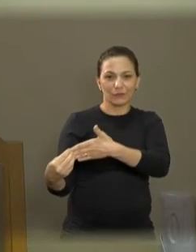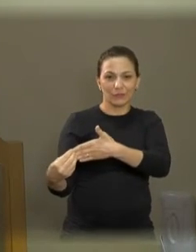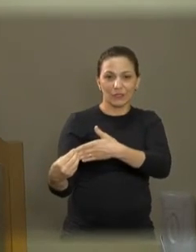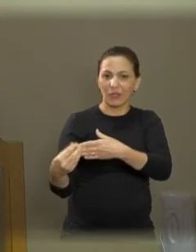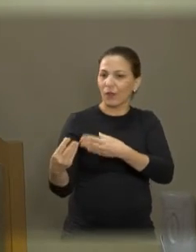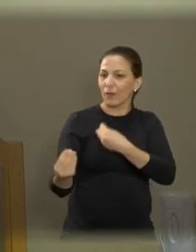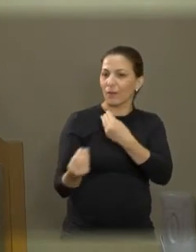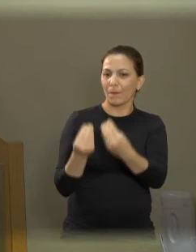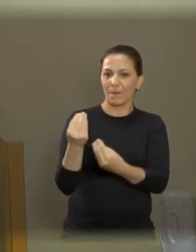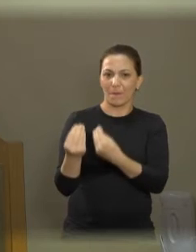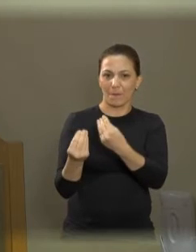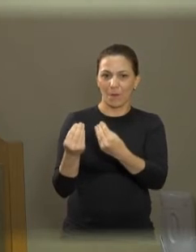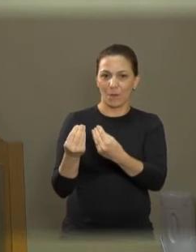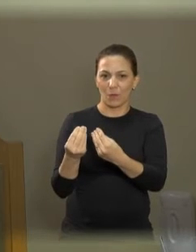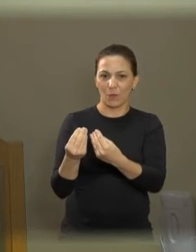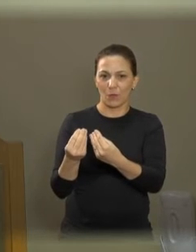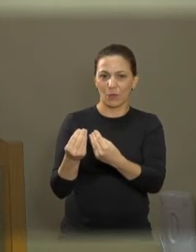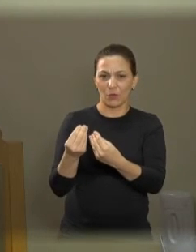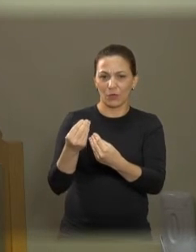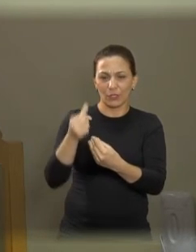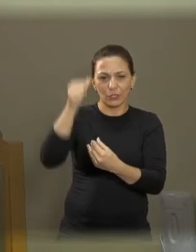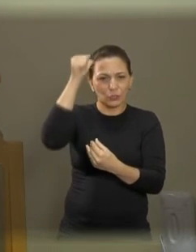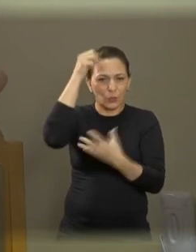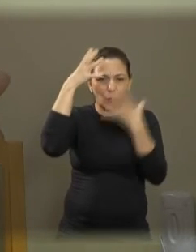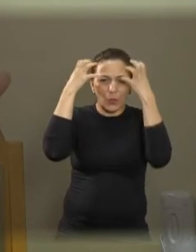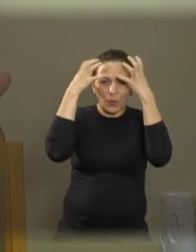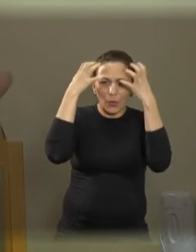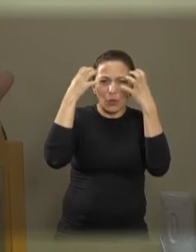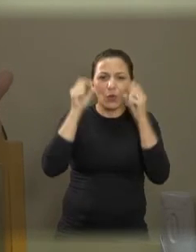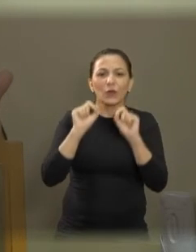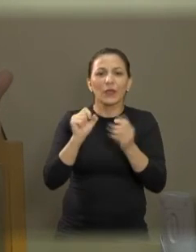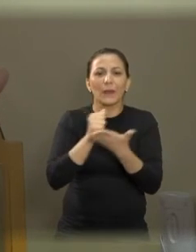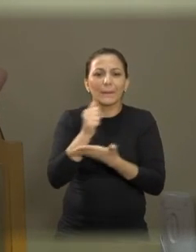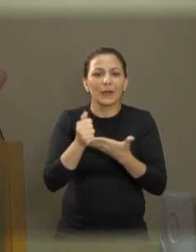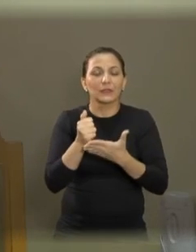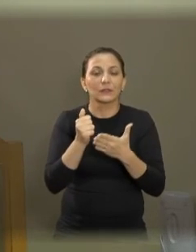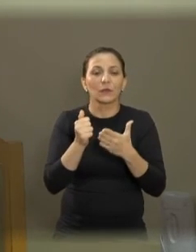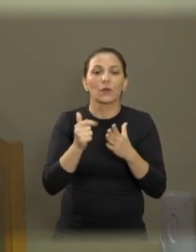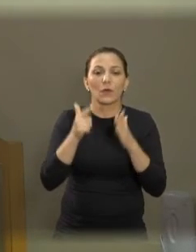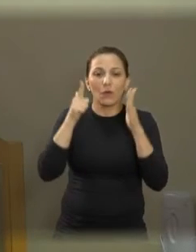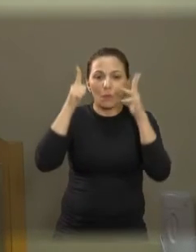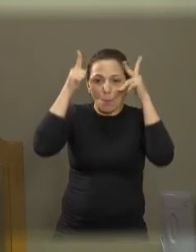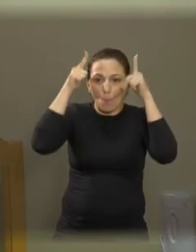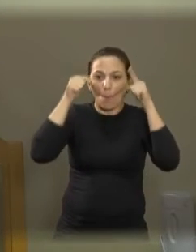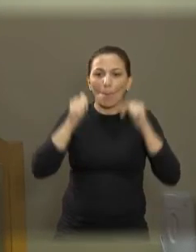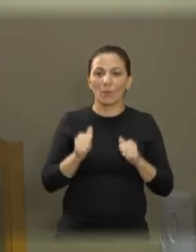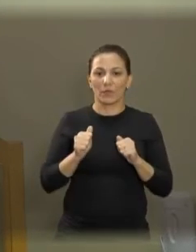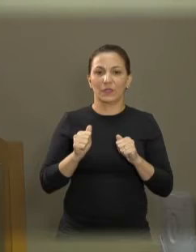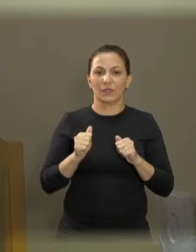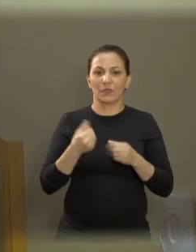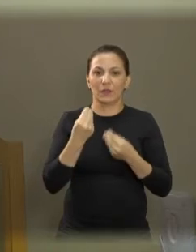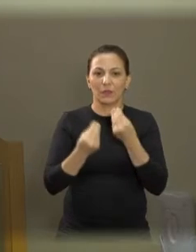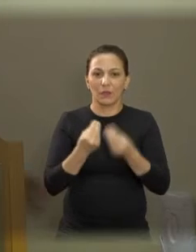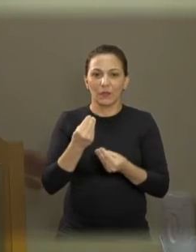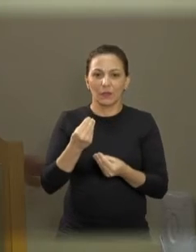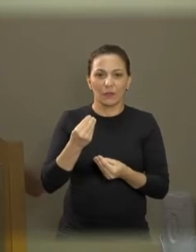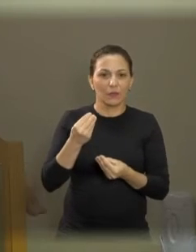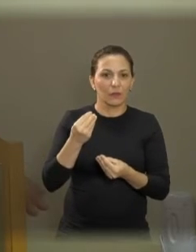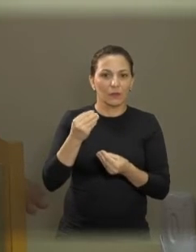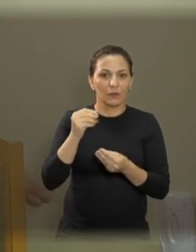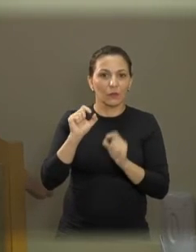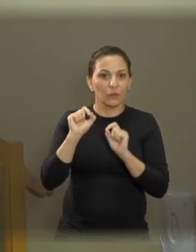Como? Shampoo serve para quê? Básico. Limpeza. Não, mas serve para deixar o cabelo